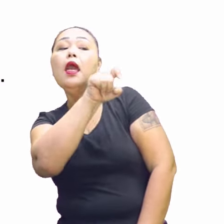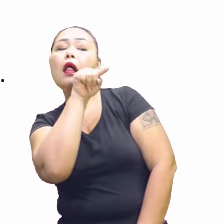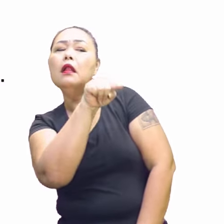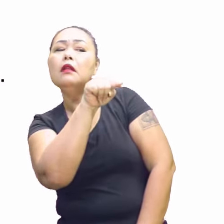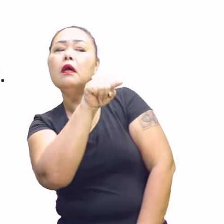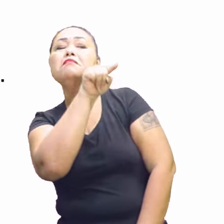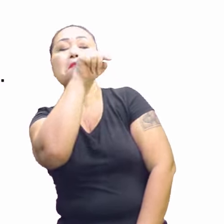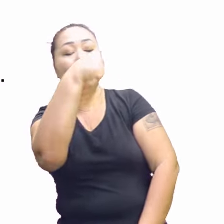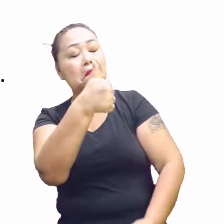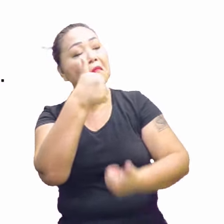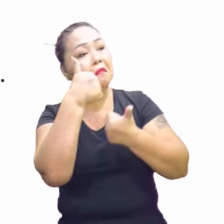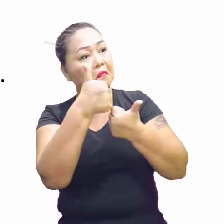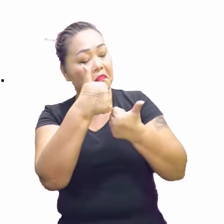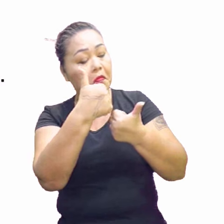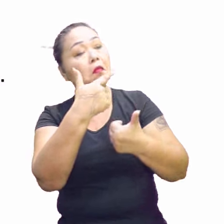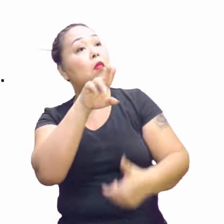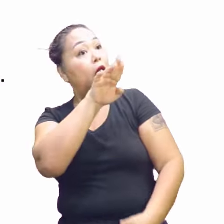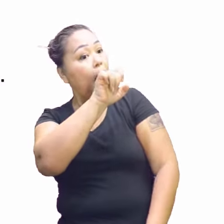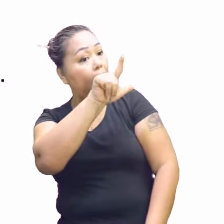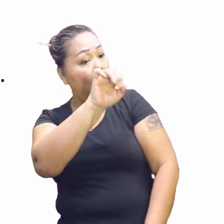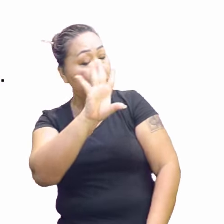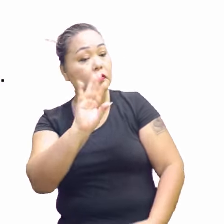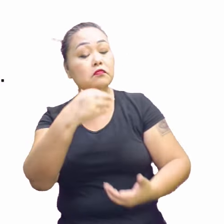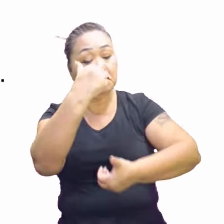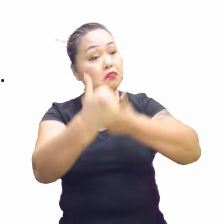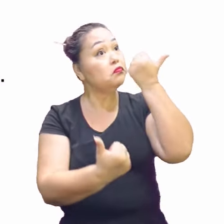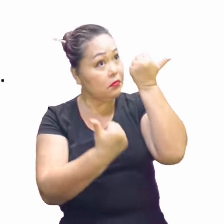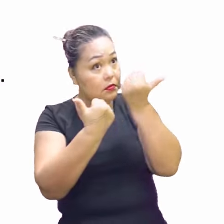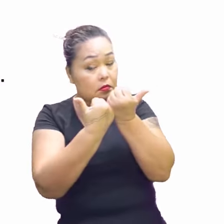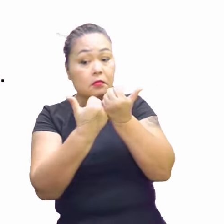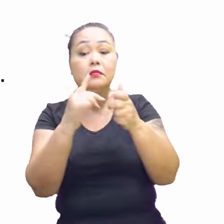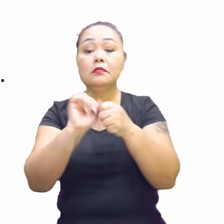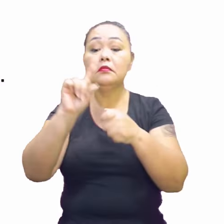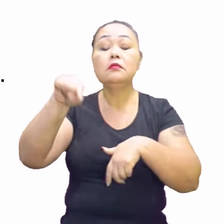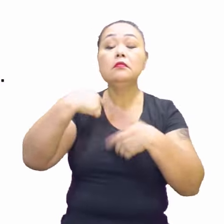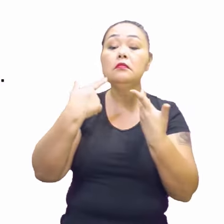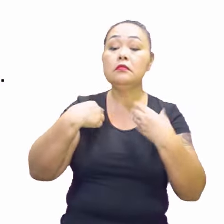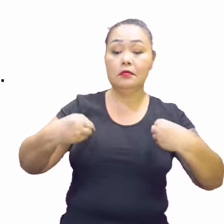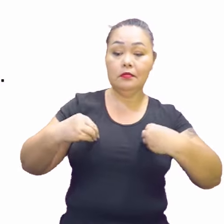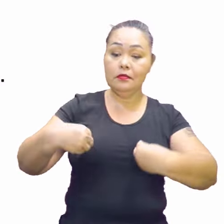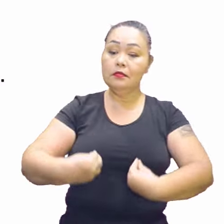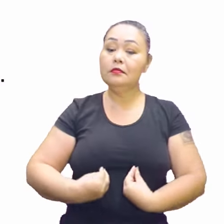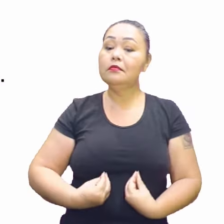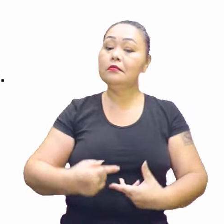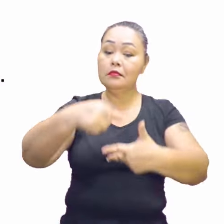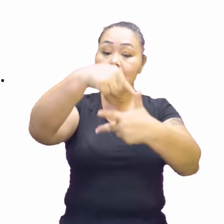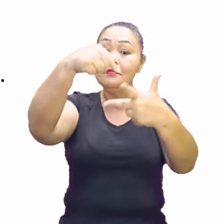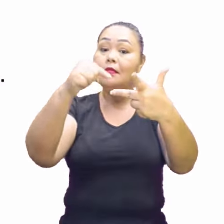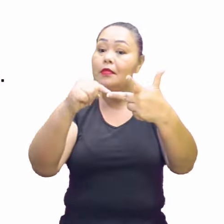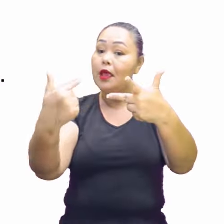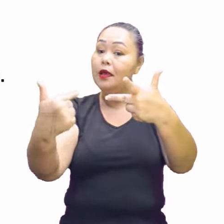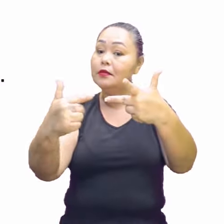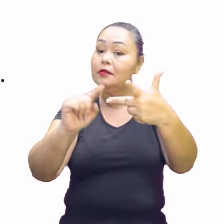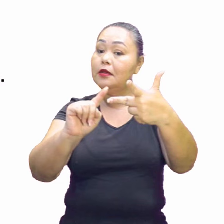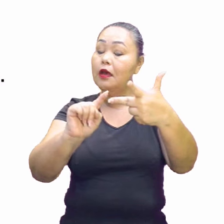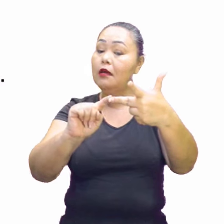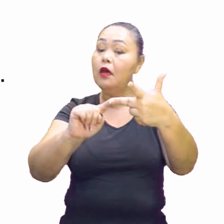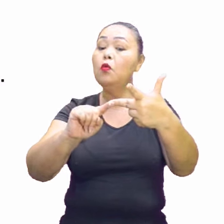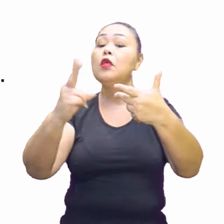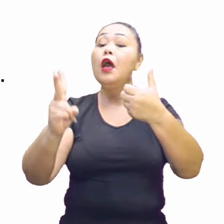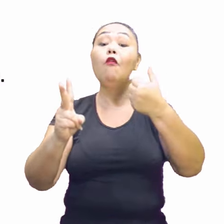te vai muito bem. Não é assim? Substituindo. Então, o vestido é da terceira pessoa do singular, então